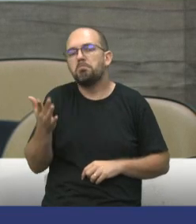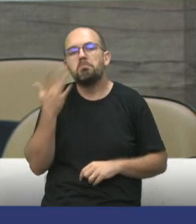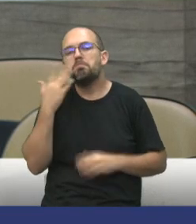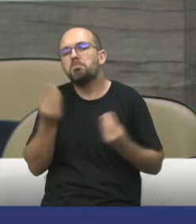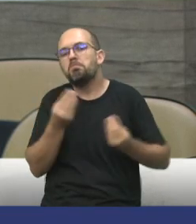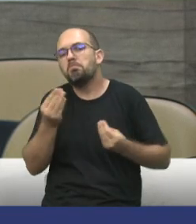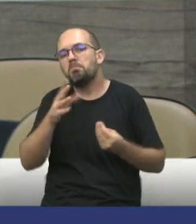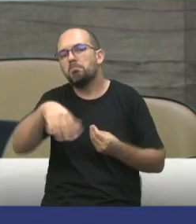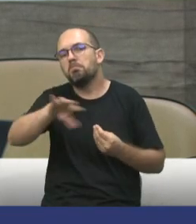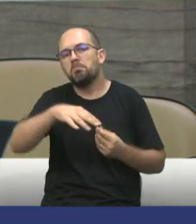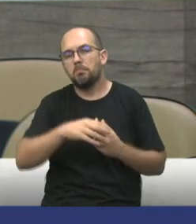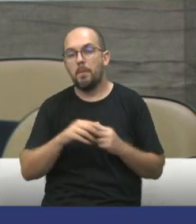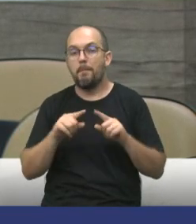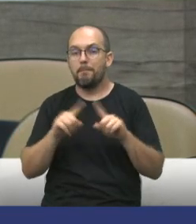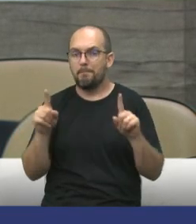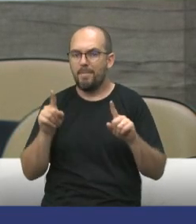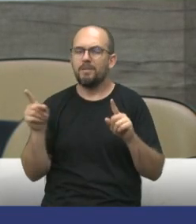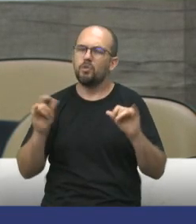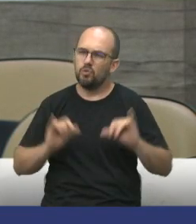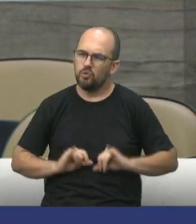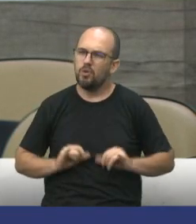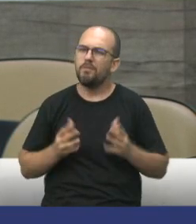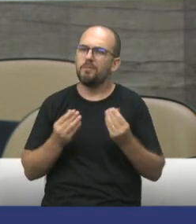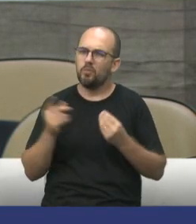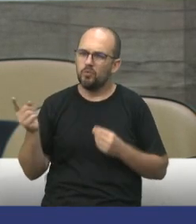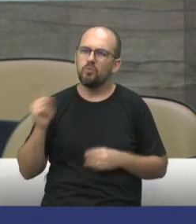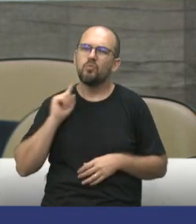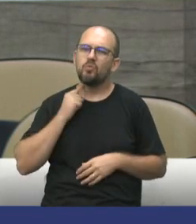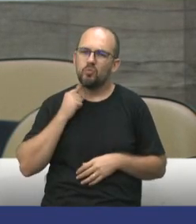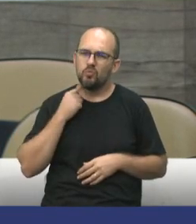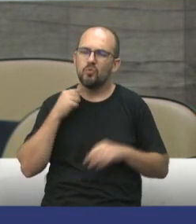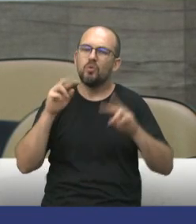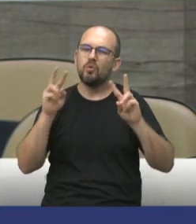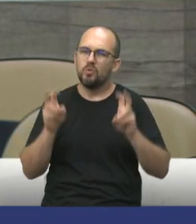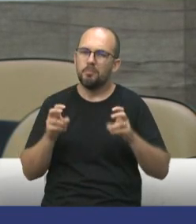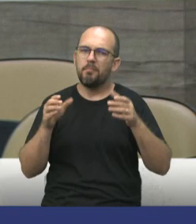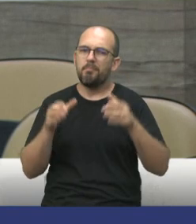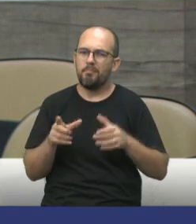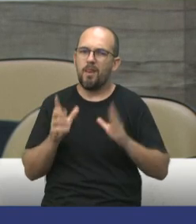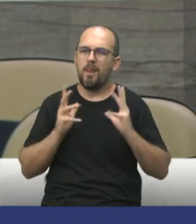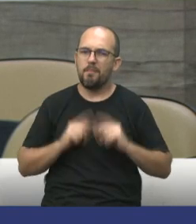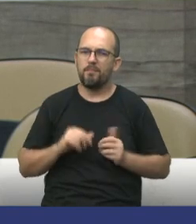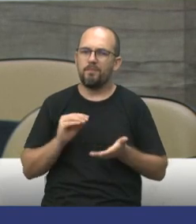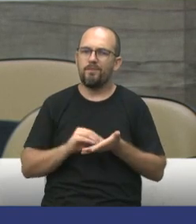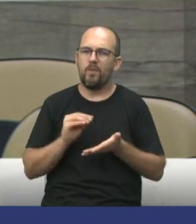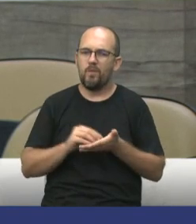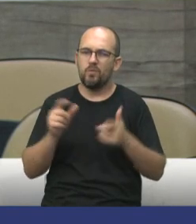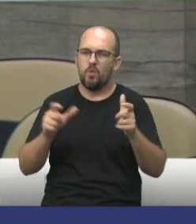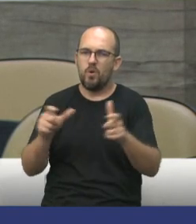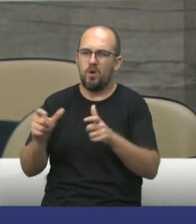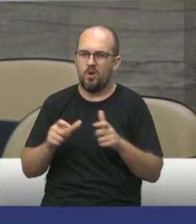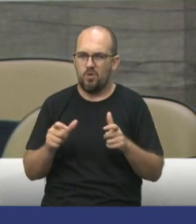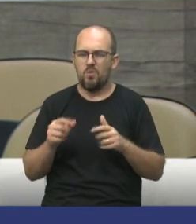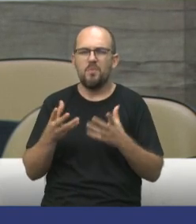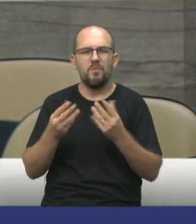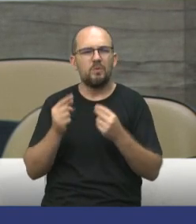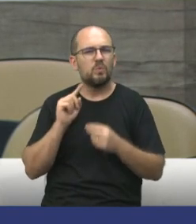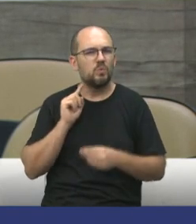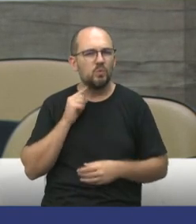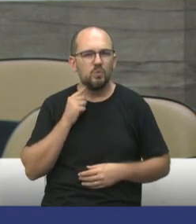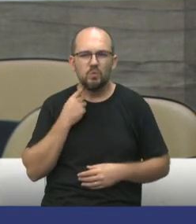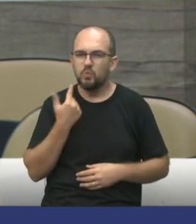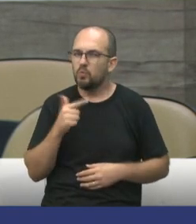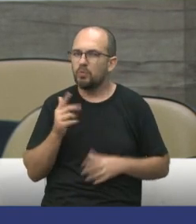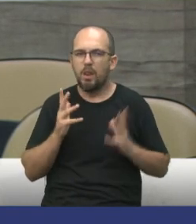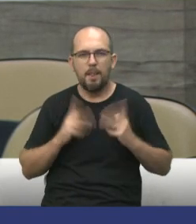o sistema. Mas nós estamos sofrendo bastante em relação aos bairros, a limpeza dos locais. Está muito sujo, não tem